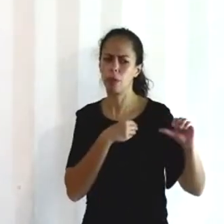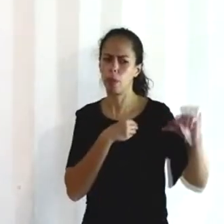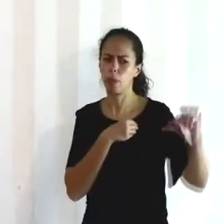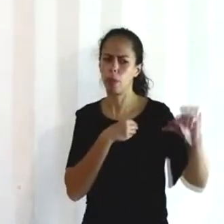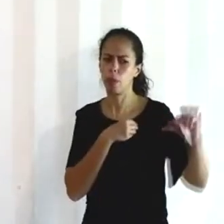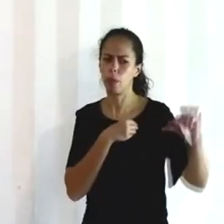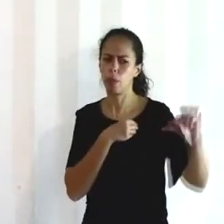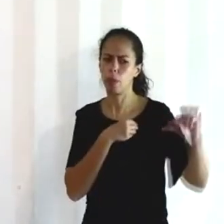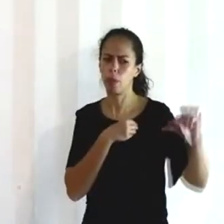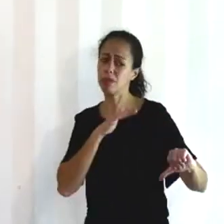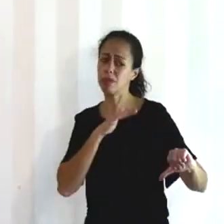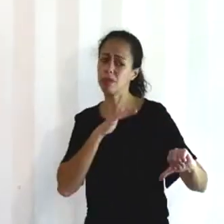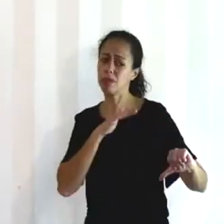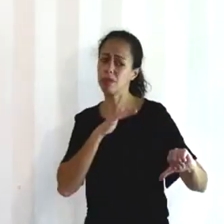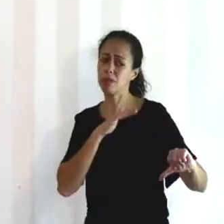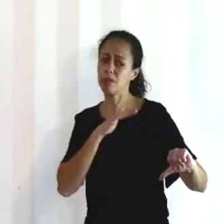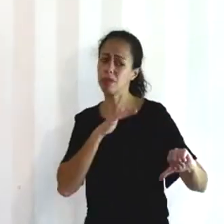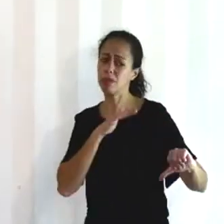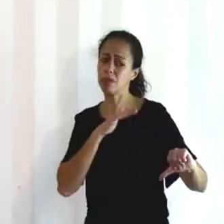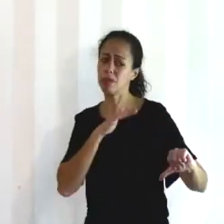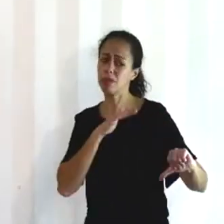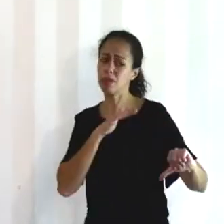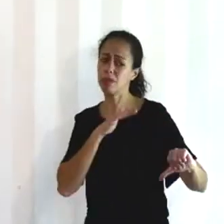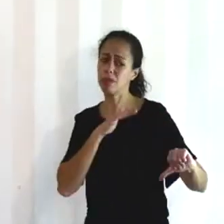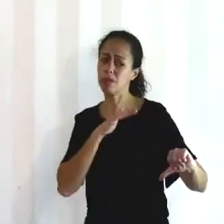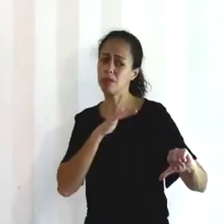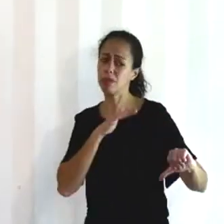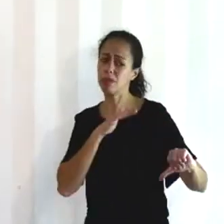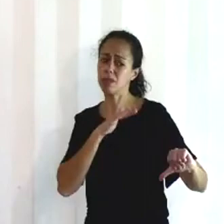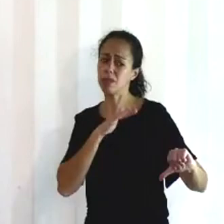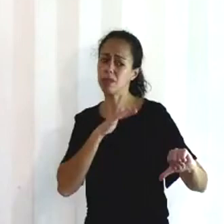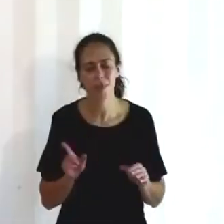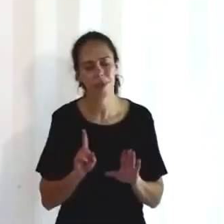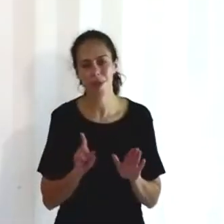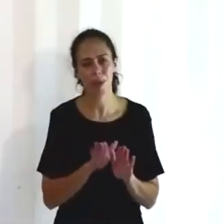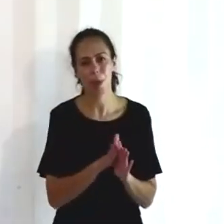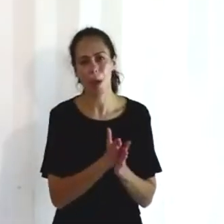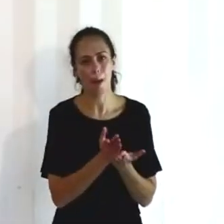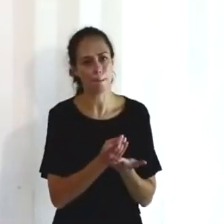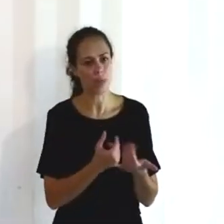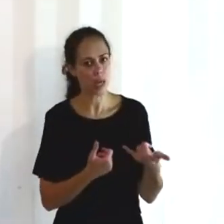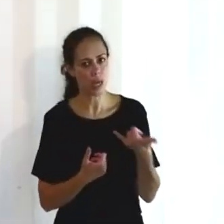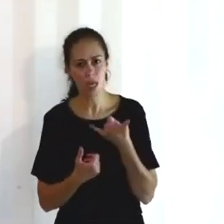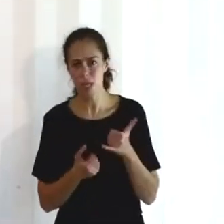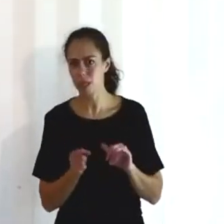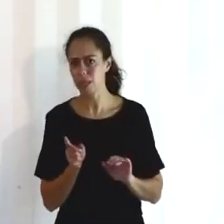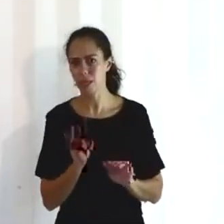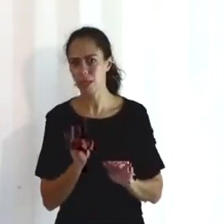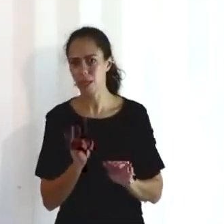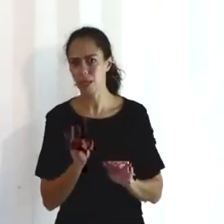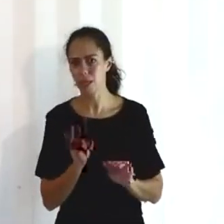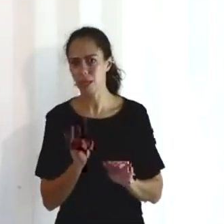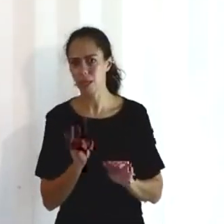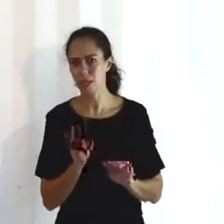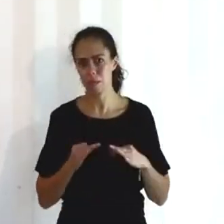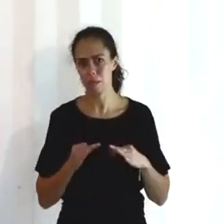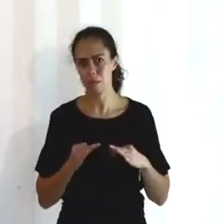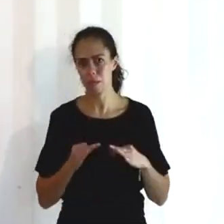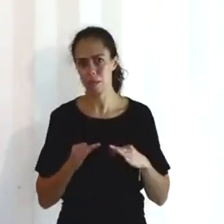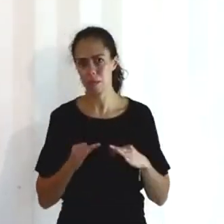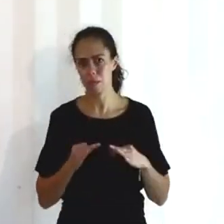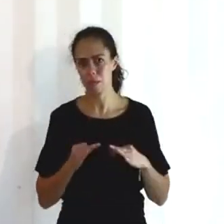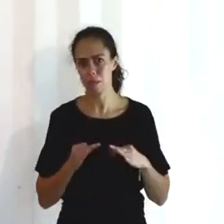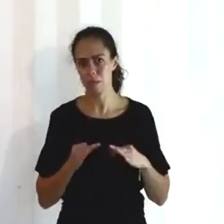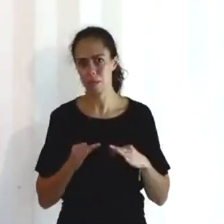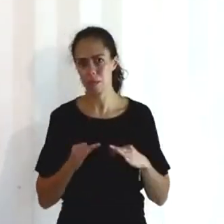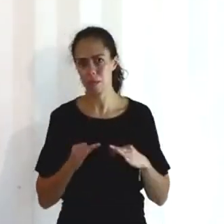de condenação eterna? Por quê? Quem nos fez assim? Certamente não foi a palavra de Deus. Certamente não foi a voz mansa e